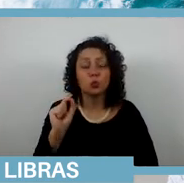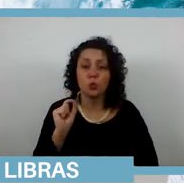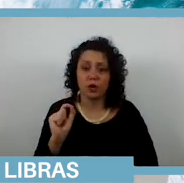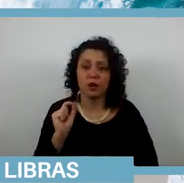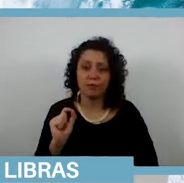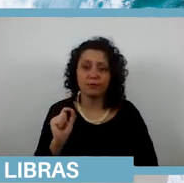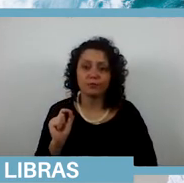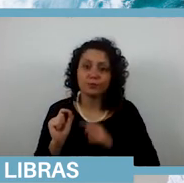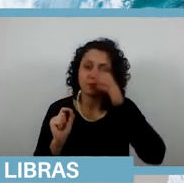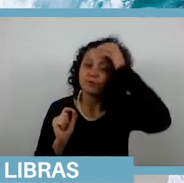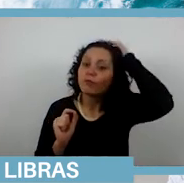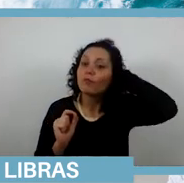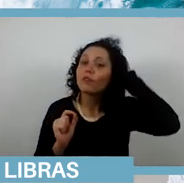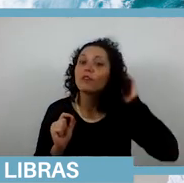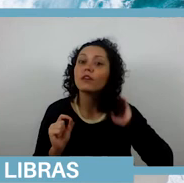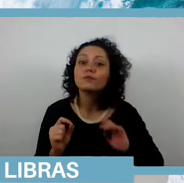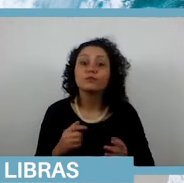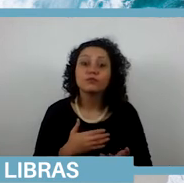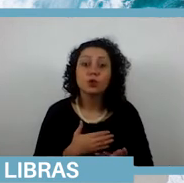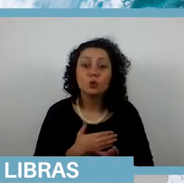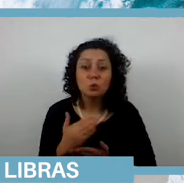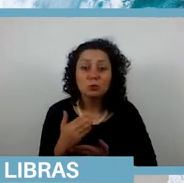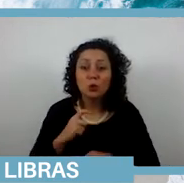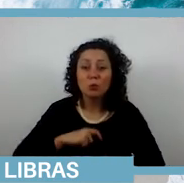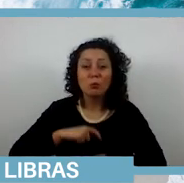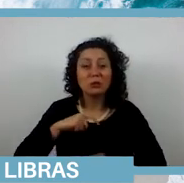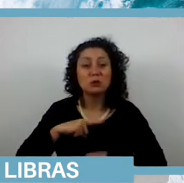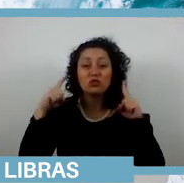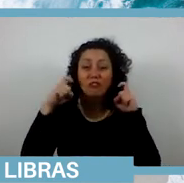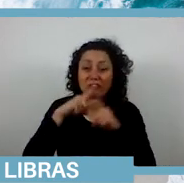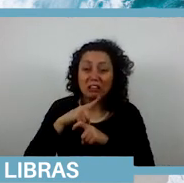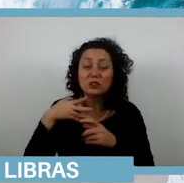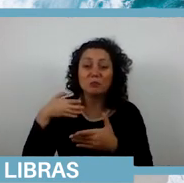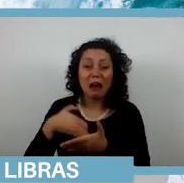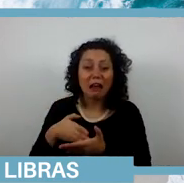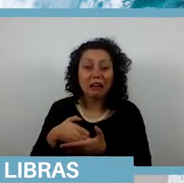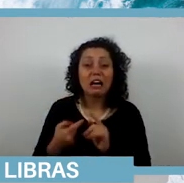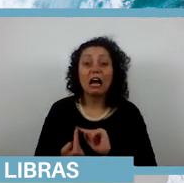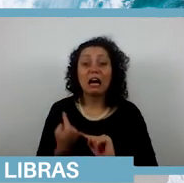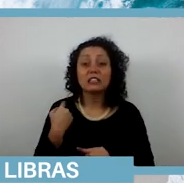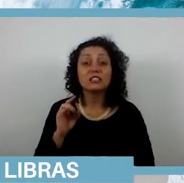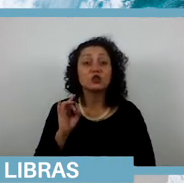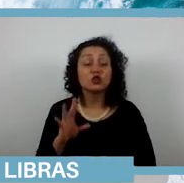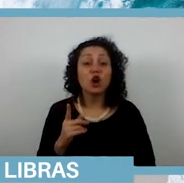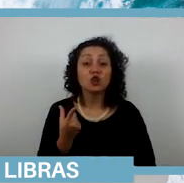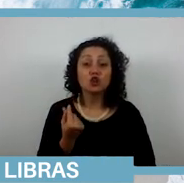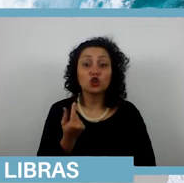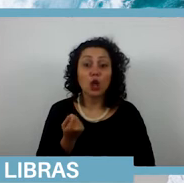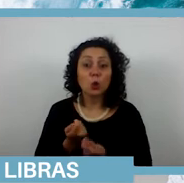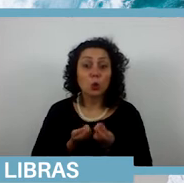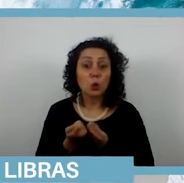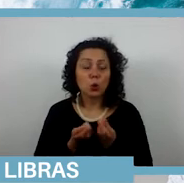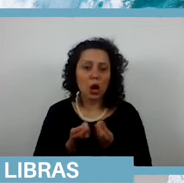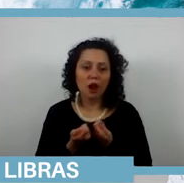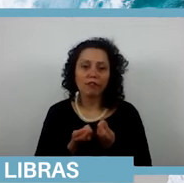né da quando começou uma certa crise que eu fui aprendendo que antes eu fazer só um controle das Finanças né então